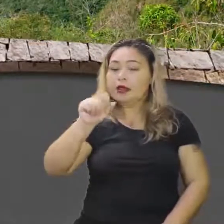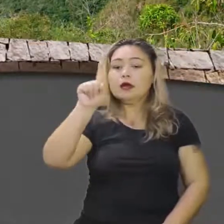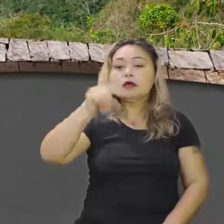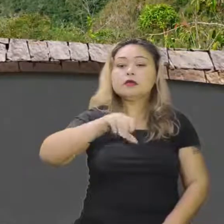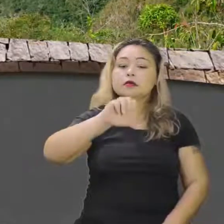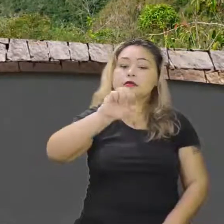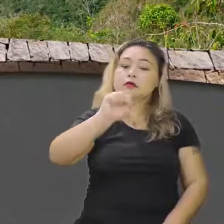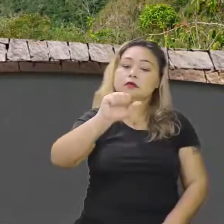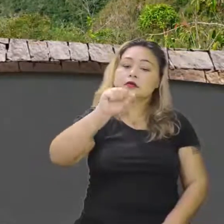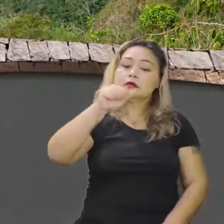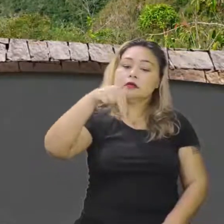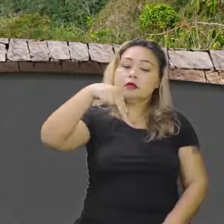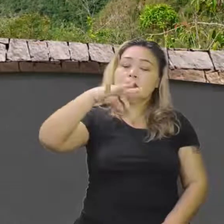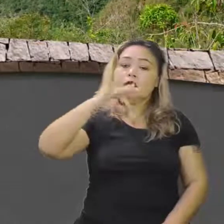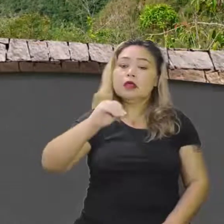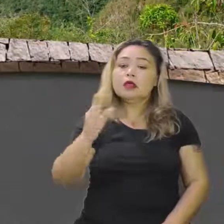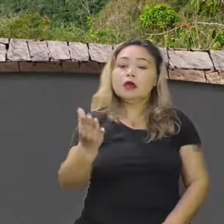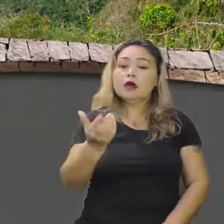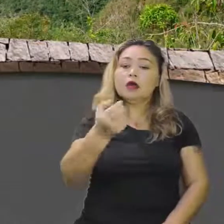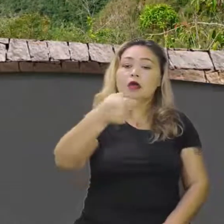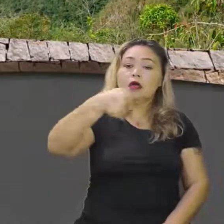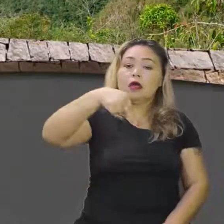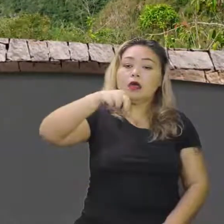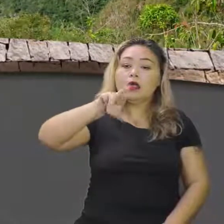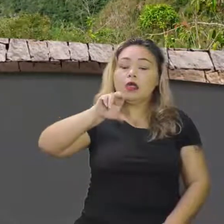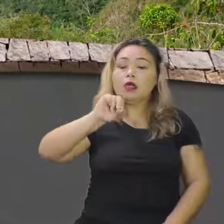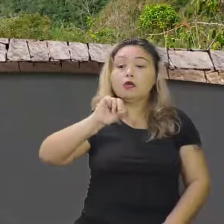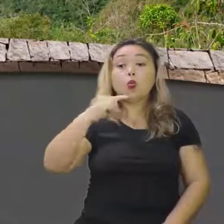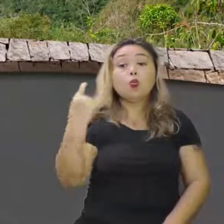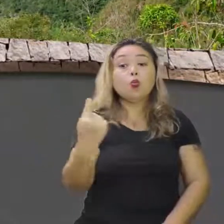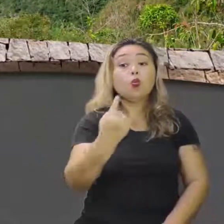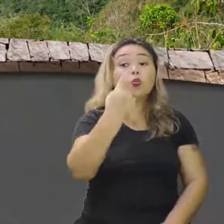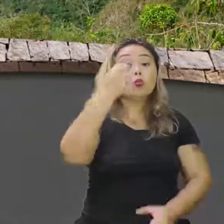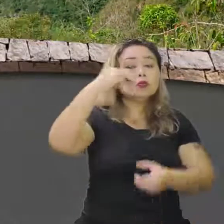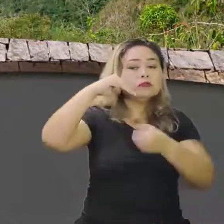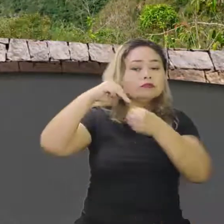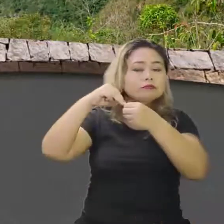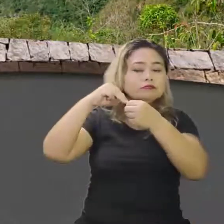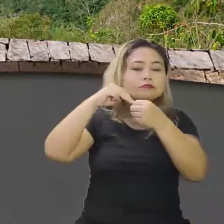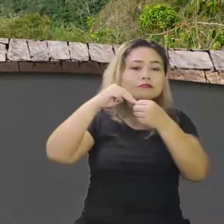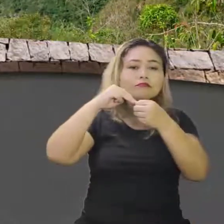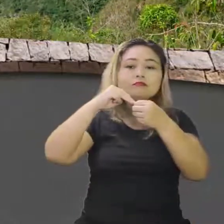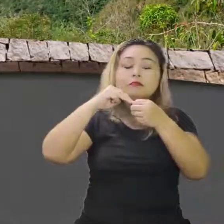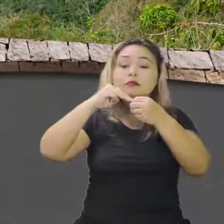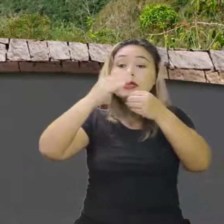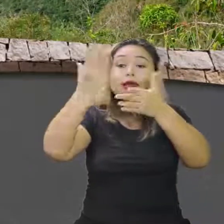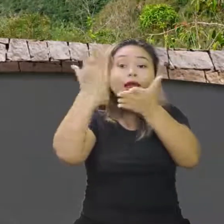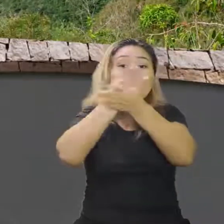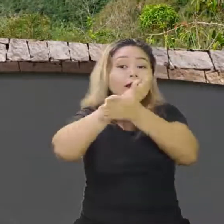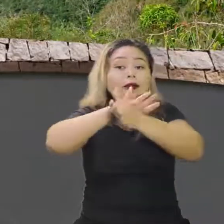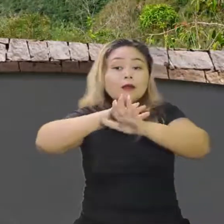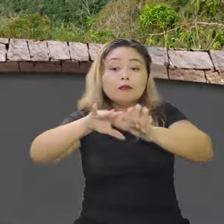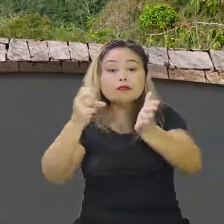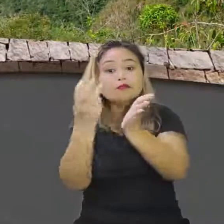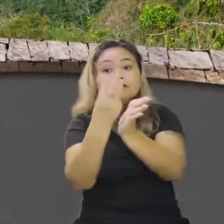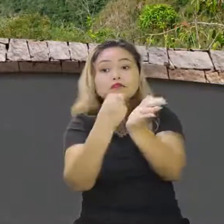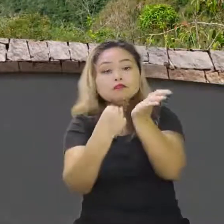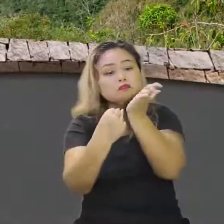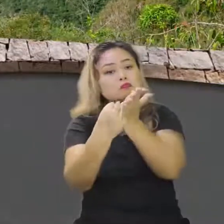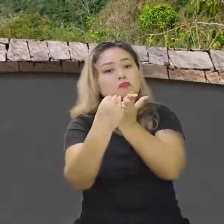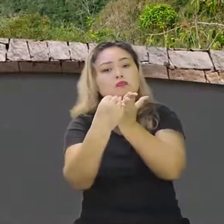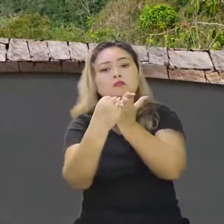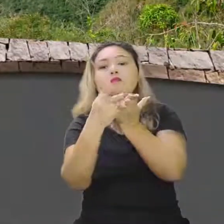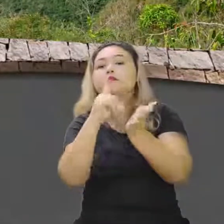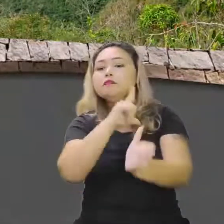dos únicos municípios do Brasil que desapareceu do mapa. Lá